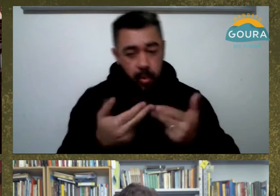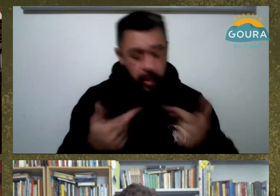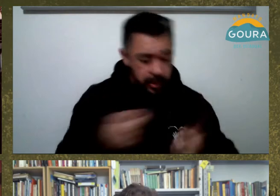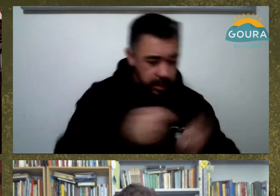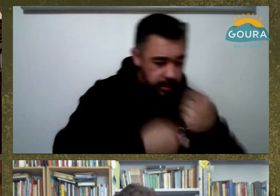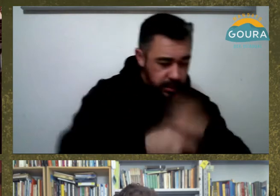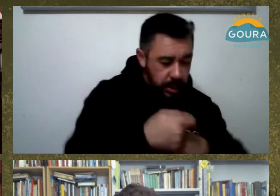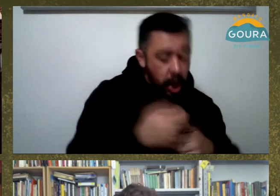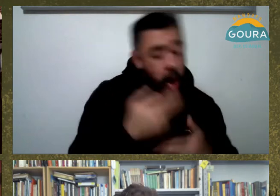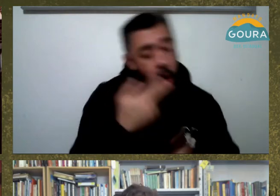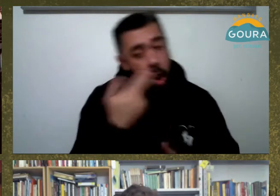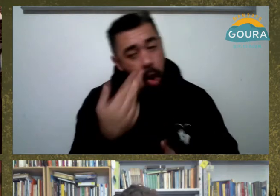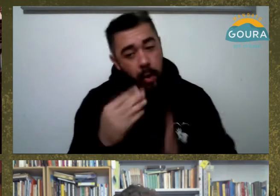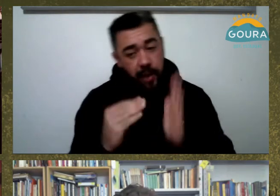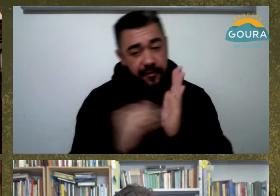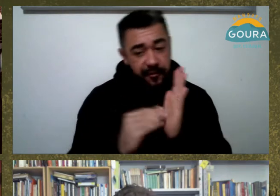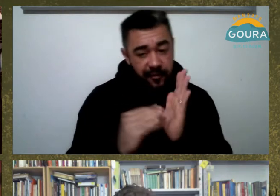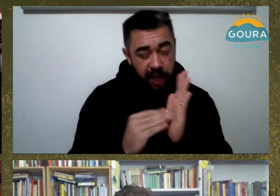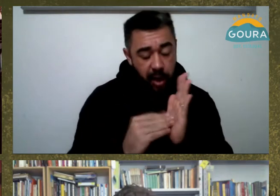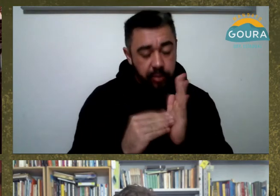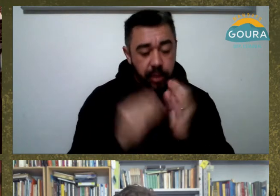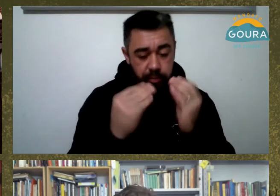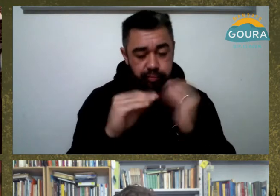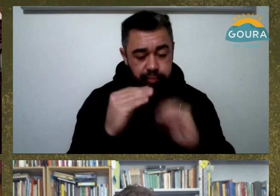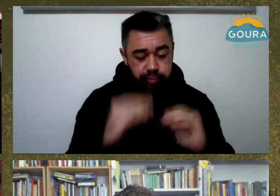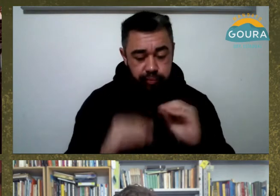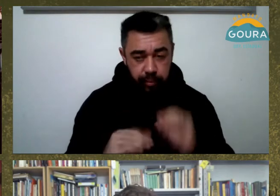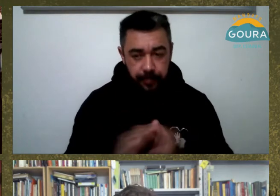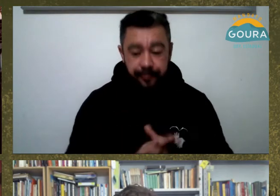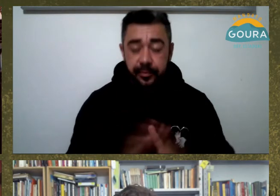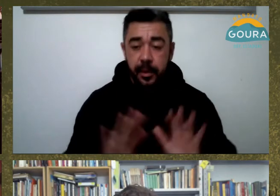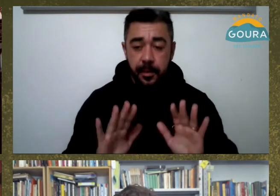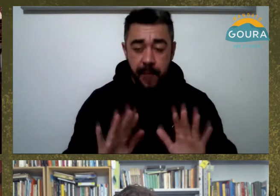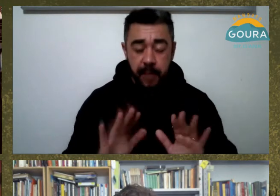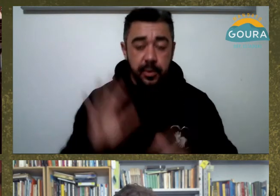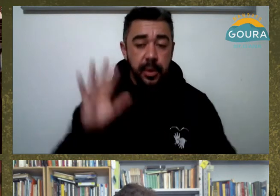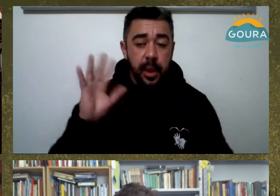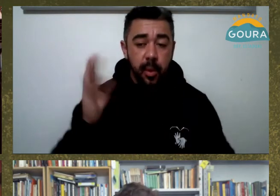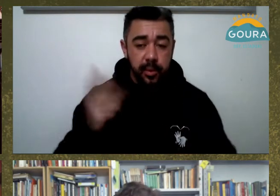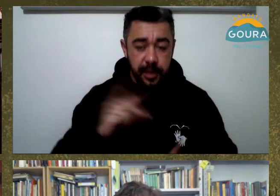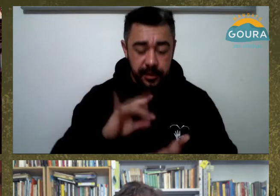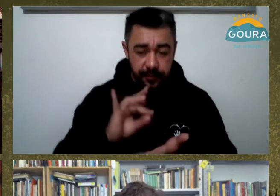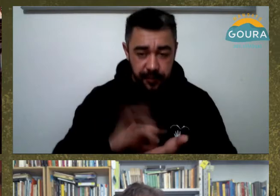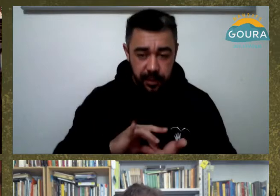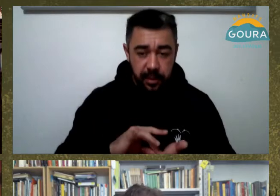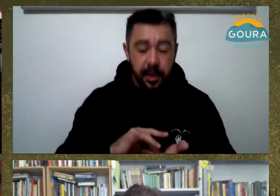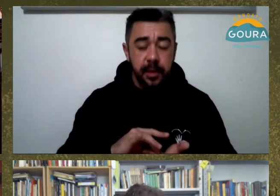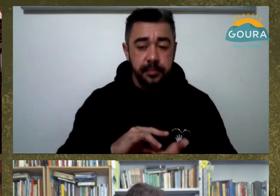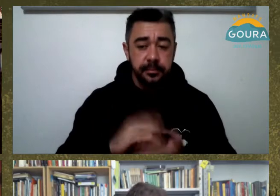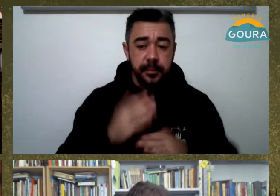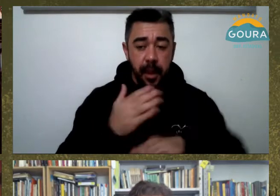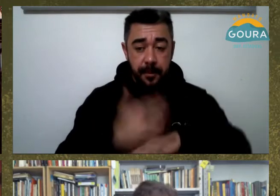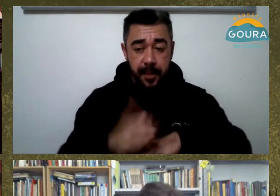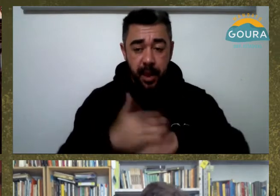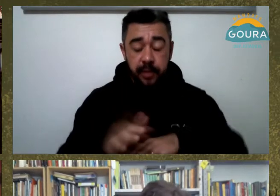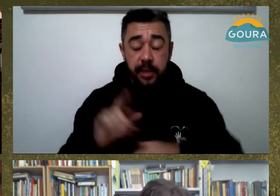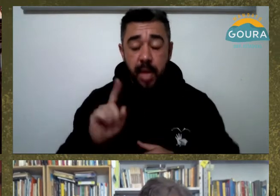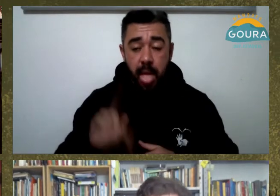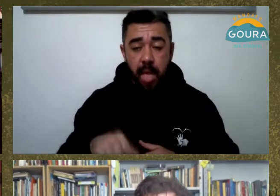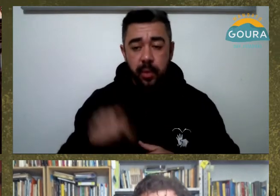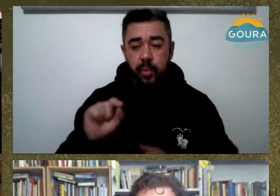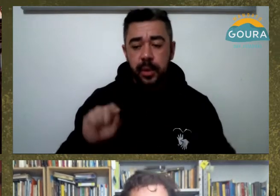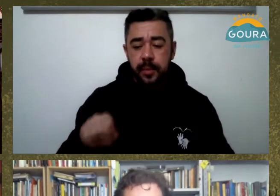de procedimento. Mas, na prática, é o agente